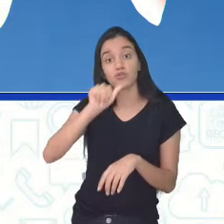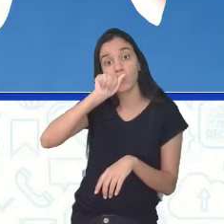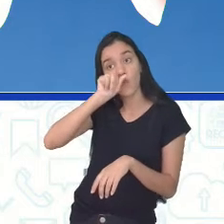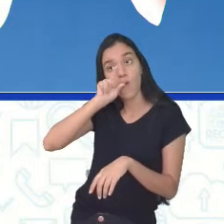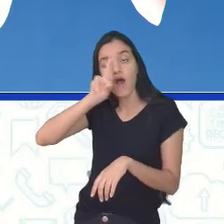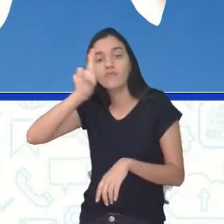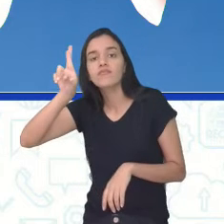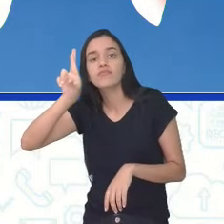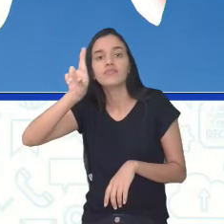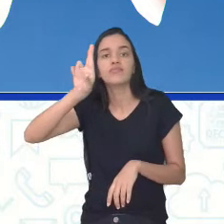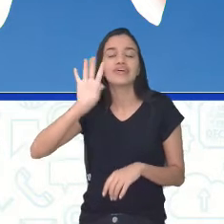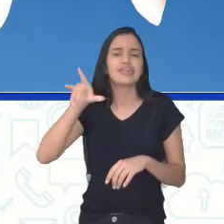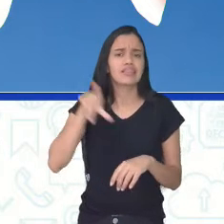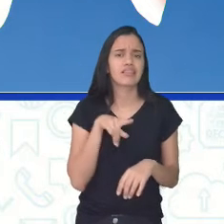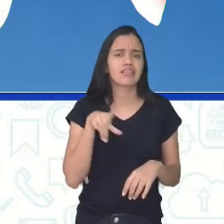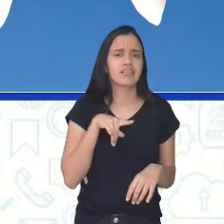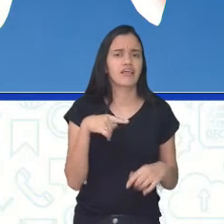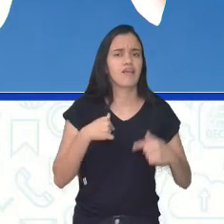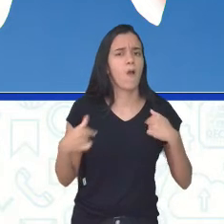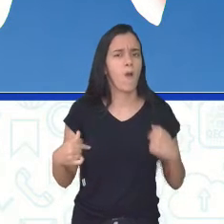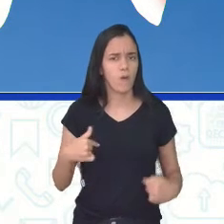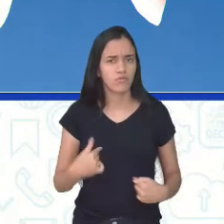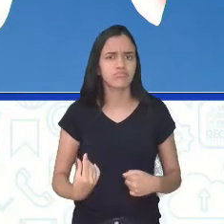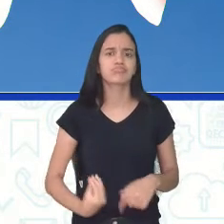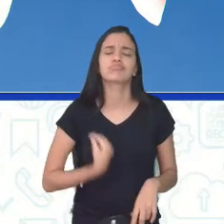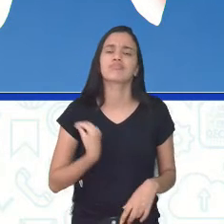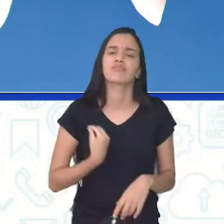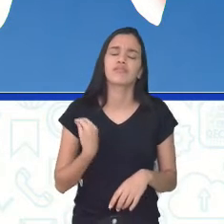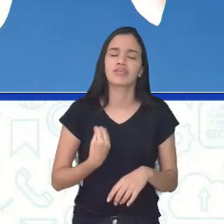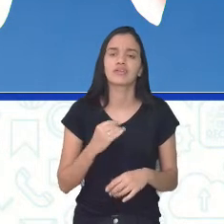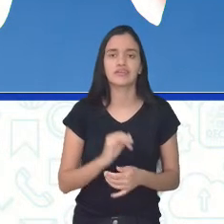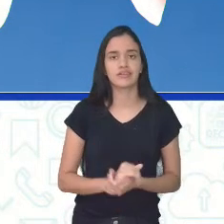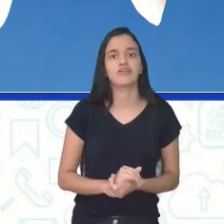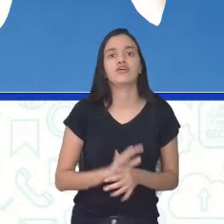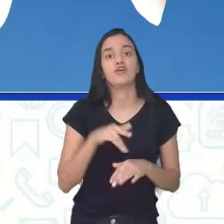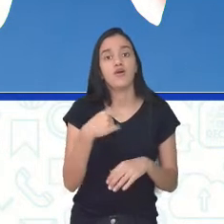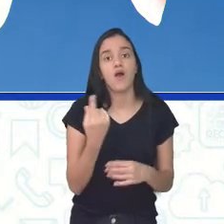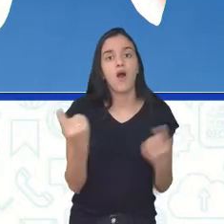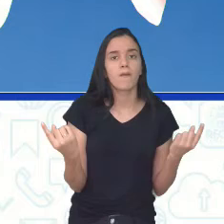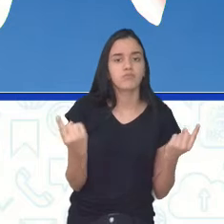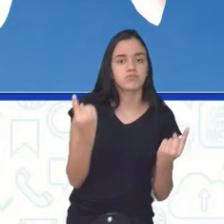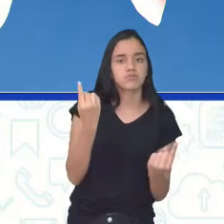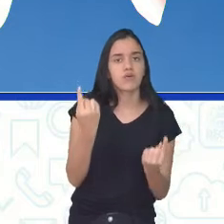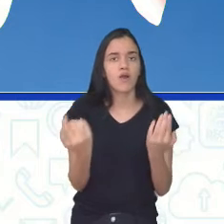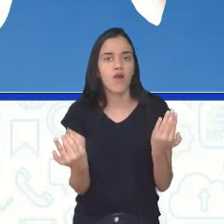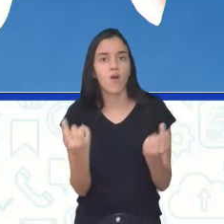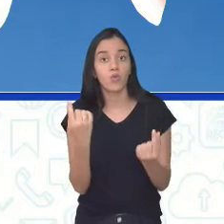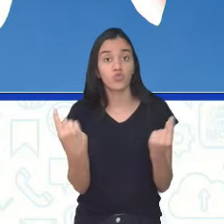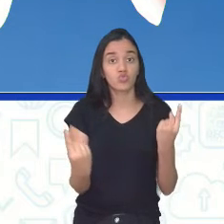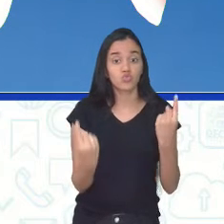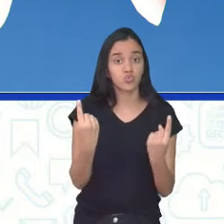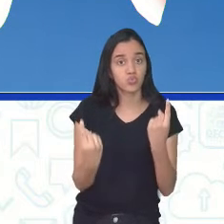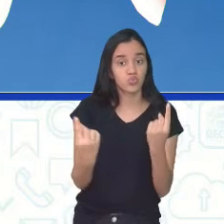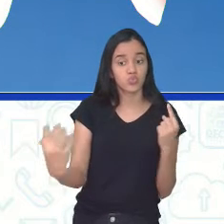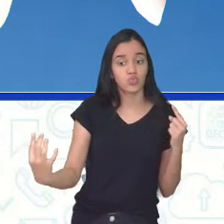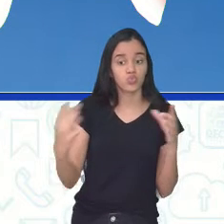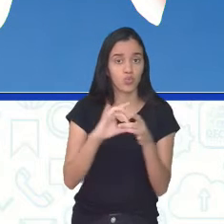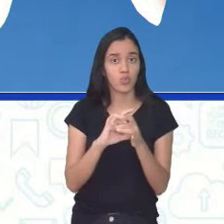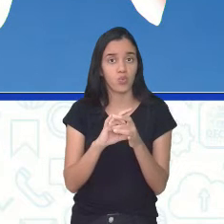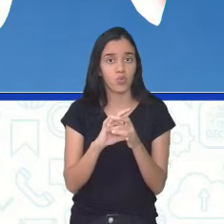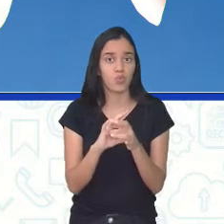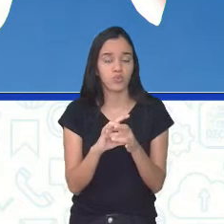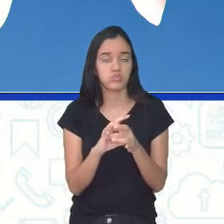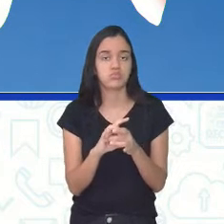vai ver aí que existem órgãos que estão presentes em mais de um sistema, um colaborando com o outro, ou seja, tendo